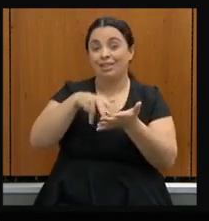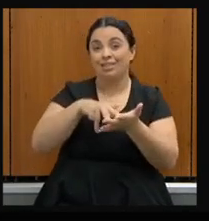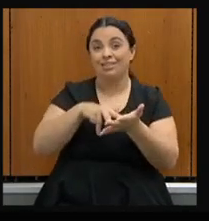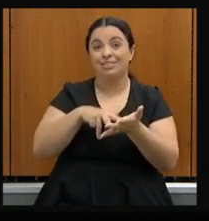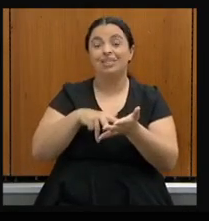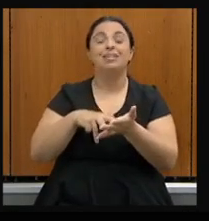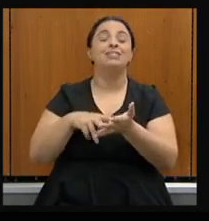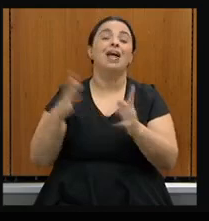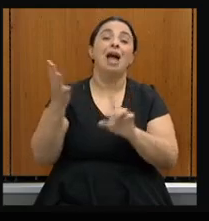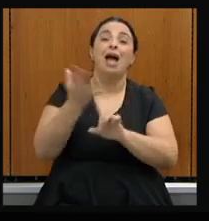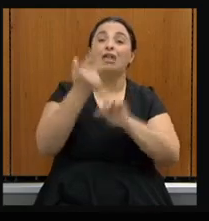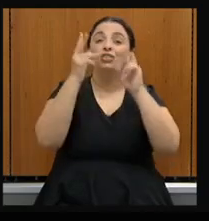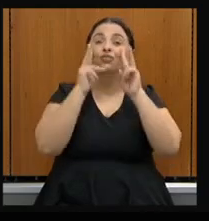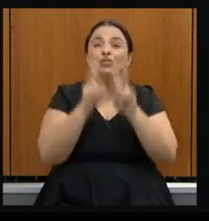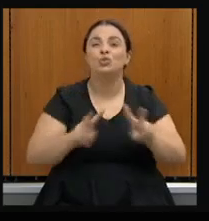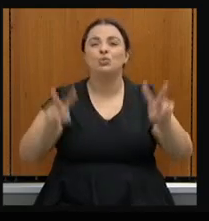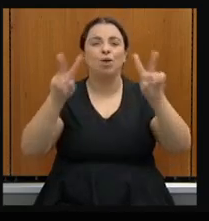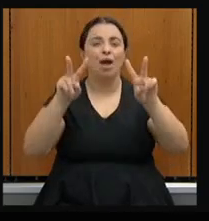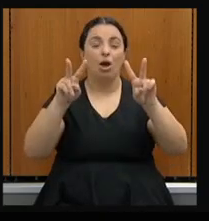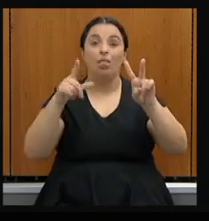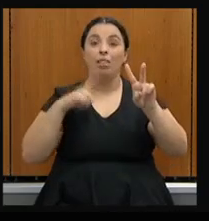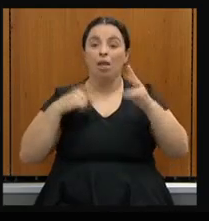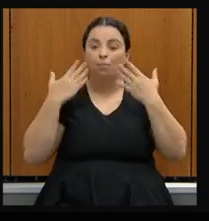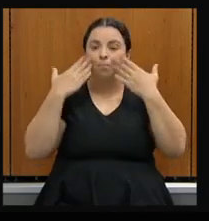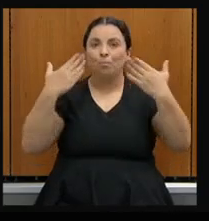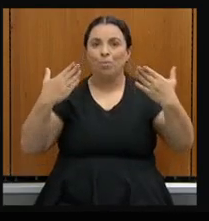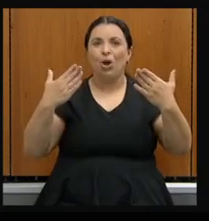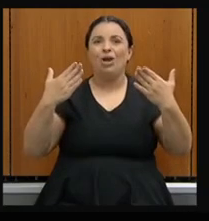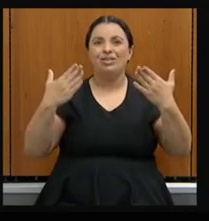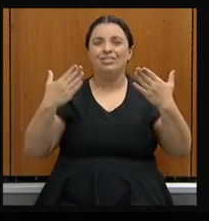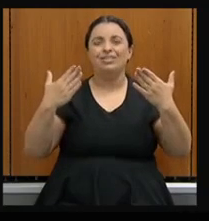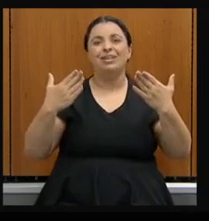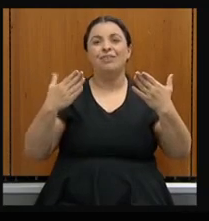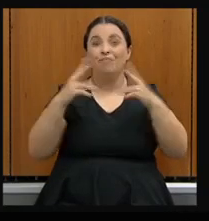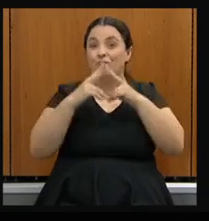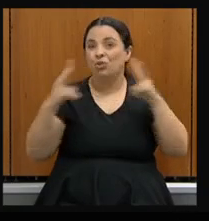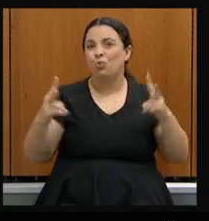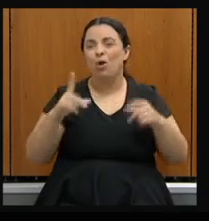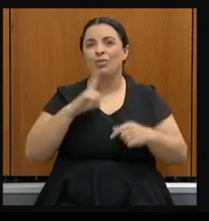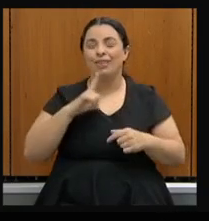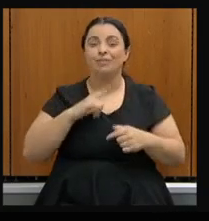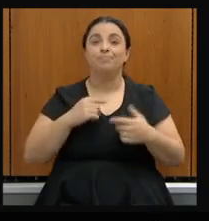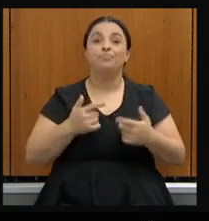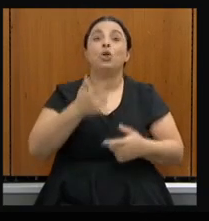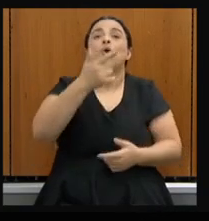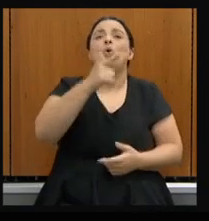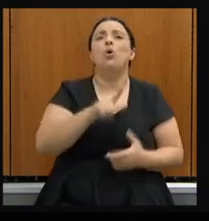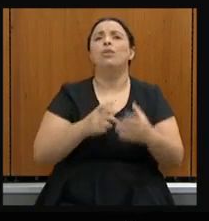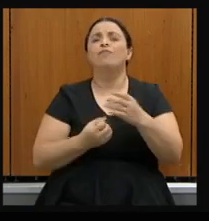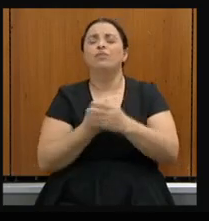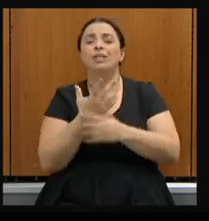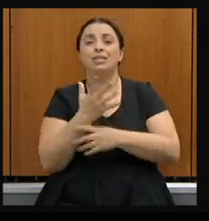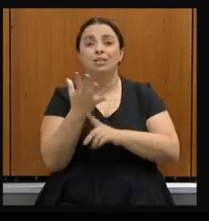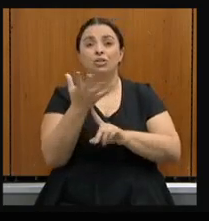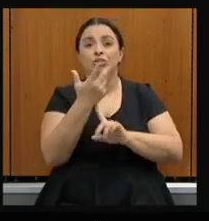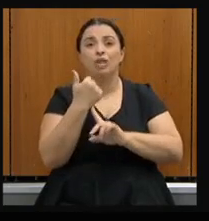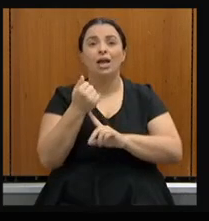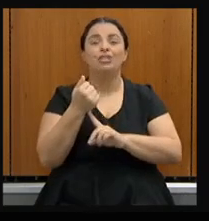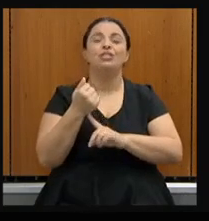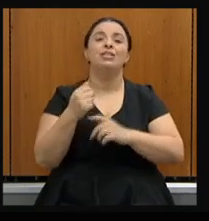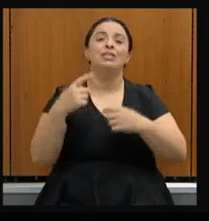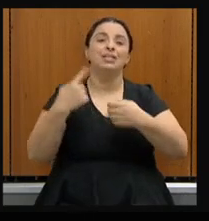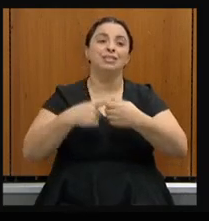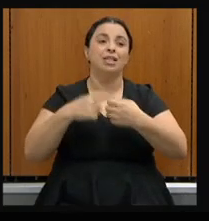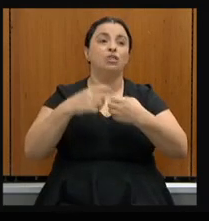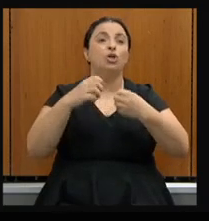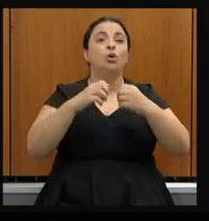também, virtuais que o Palácio fez, a Fundação de Arte de Ouro Preto, nós estamos reformulando ela por completo.